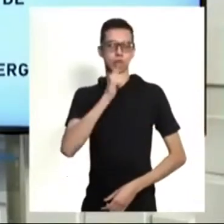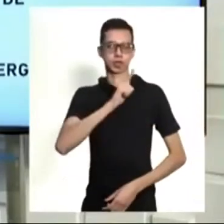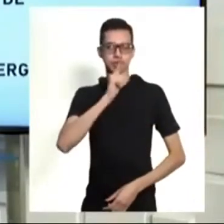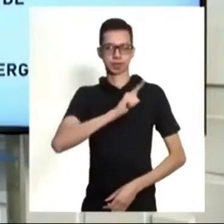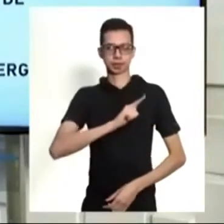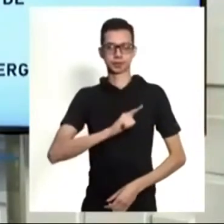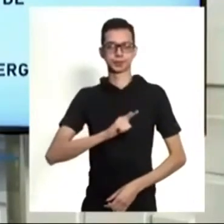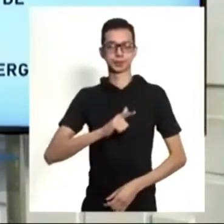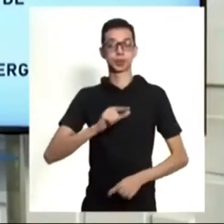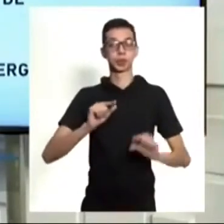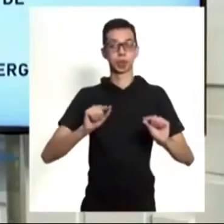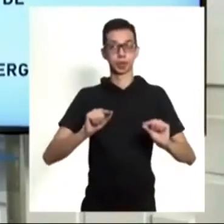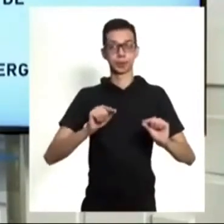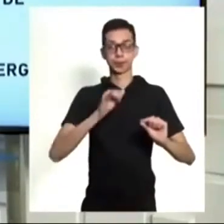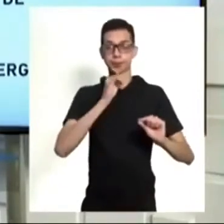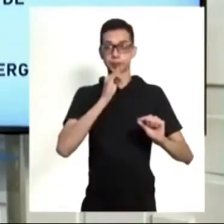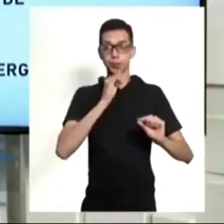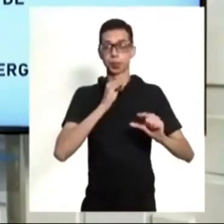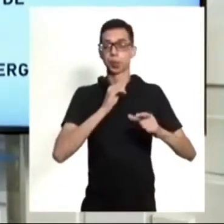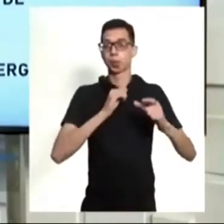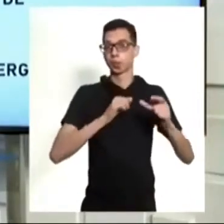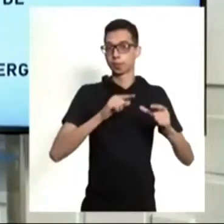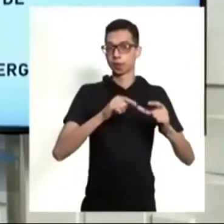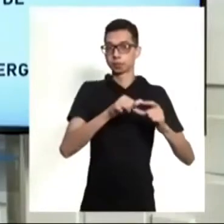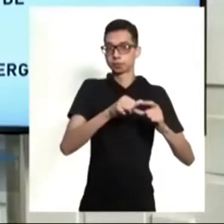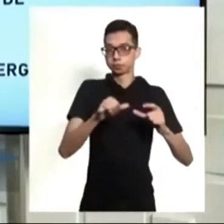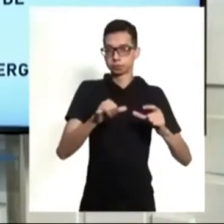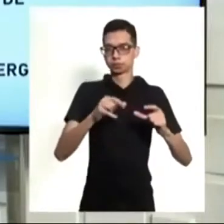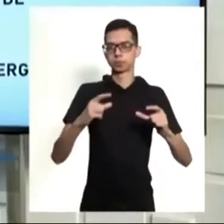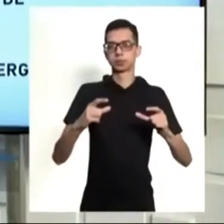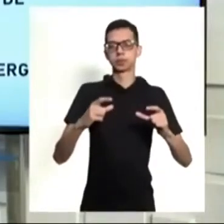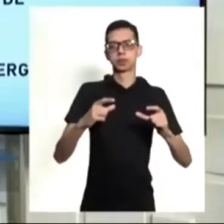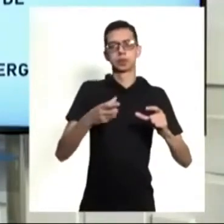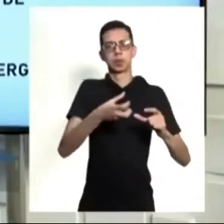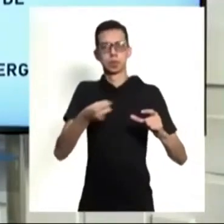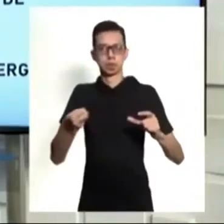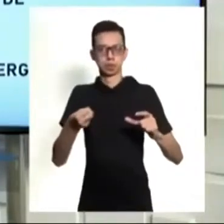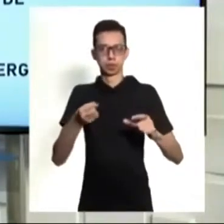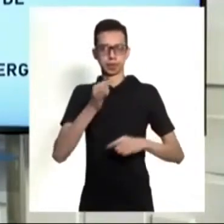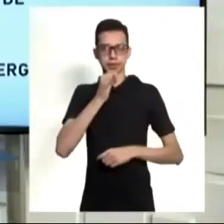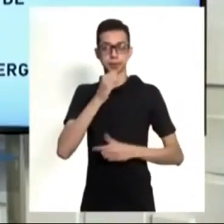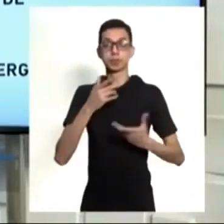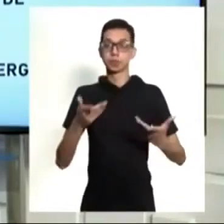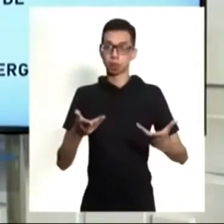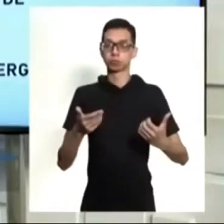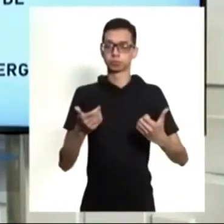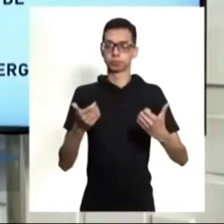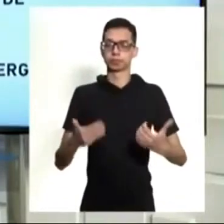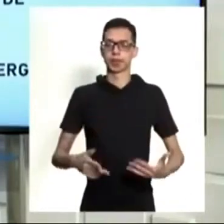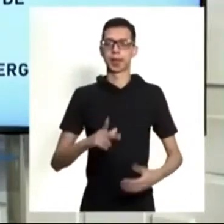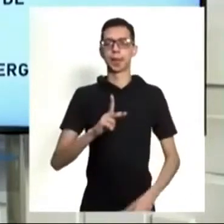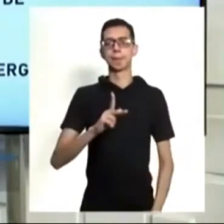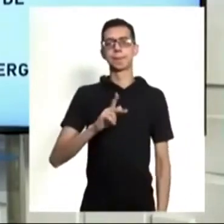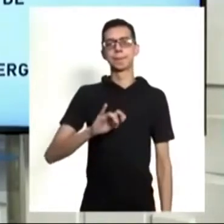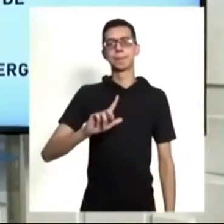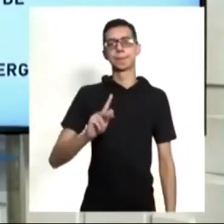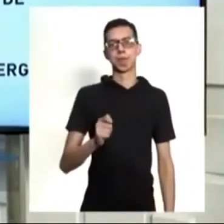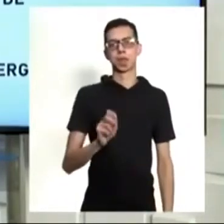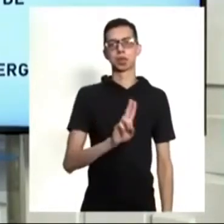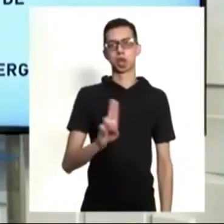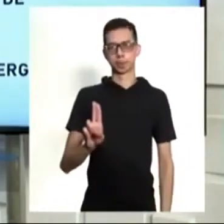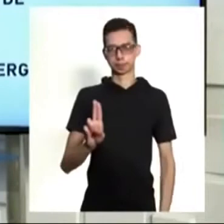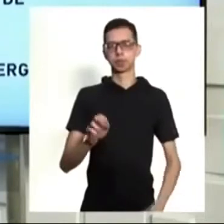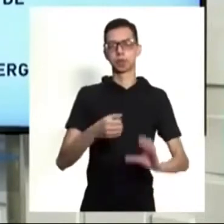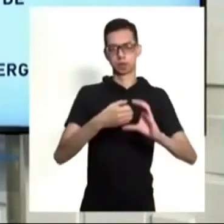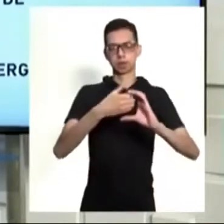para o outro. Né? Dessa forma, a gente caracteriza a pilha. Né? Então eu vou ser bem tranquilo